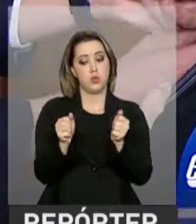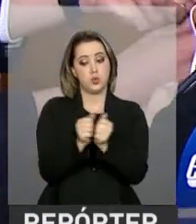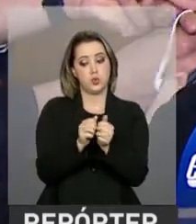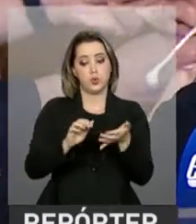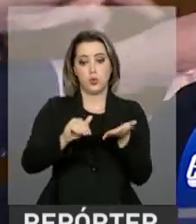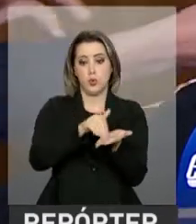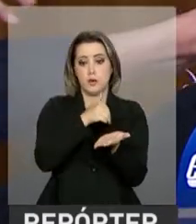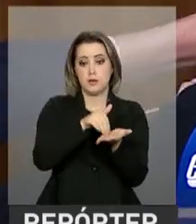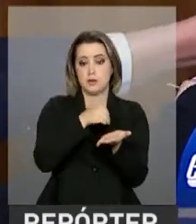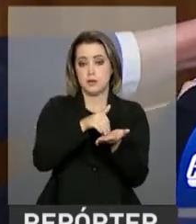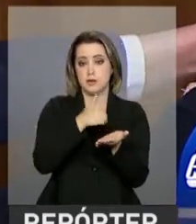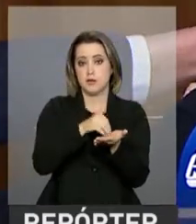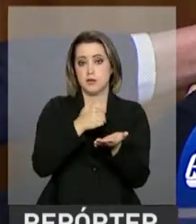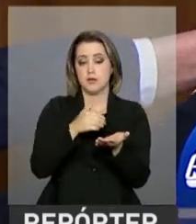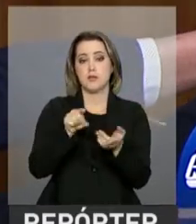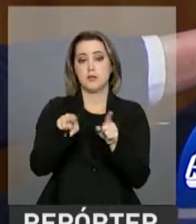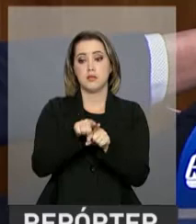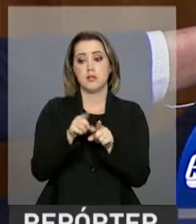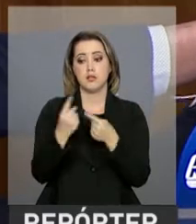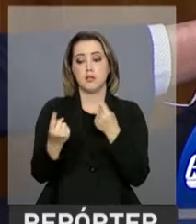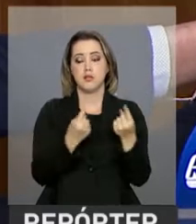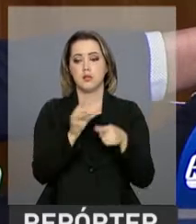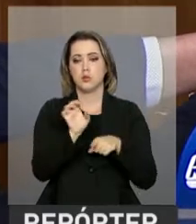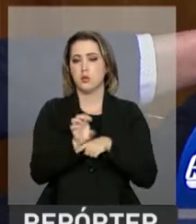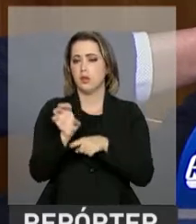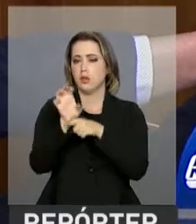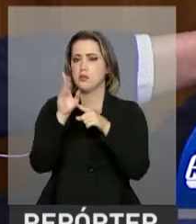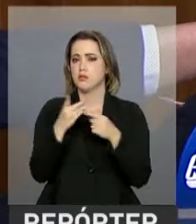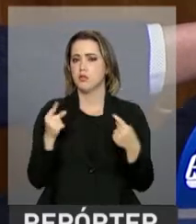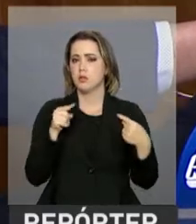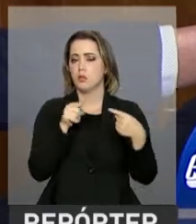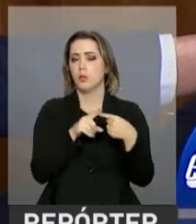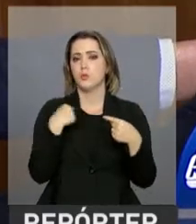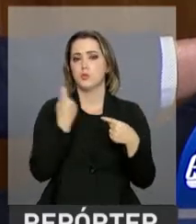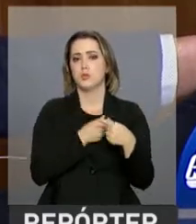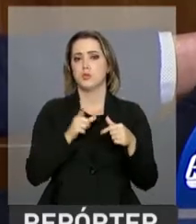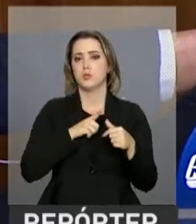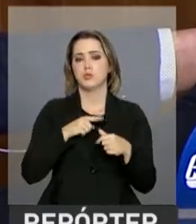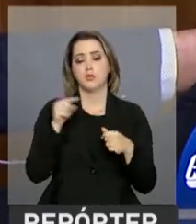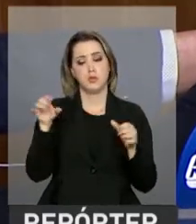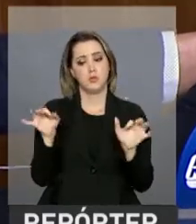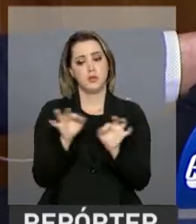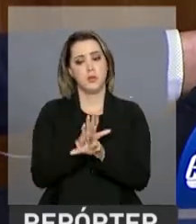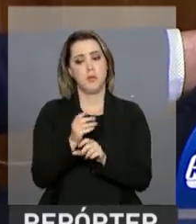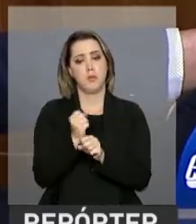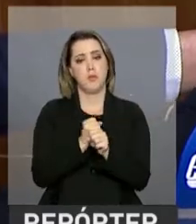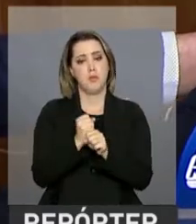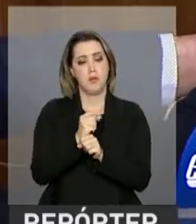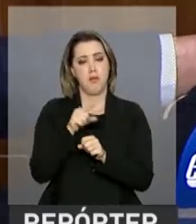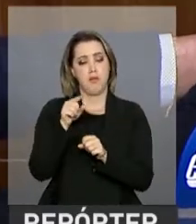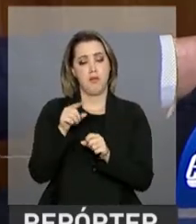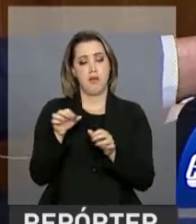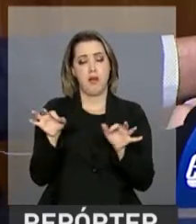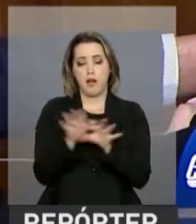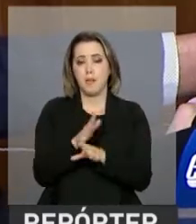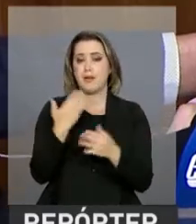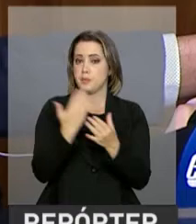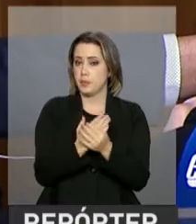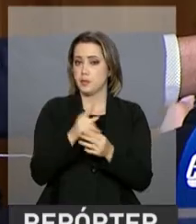de fazenda estaduais, visando fazer com que nós tenhamos no final desse processo tudo